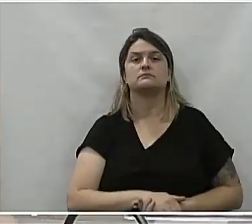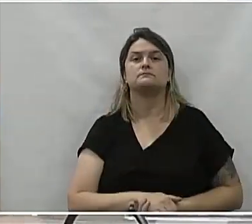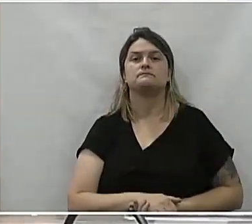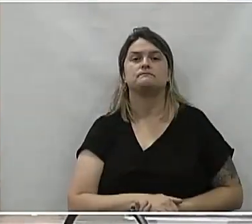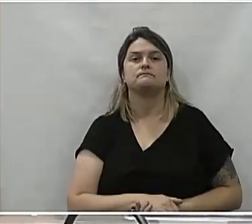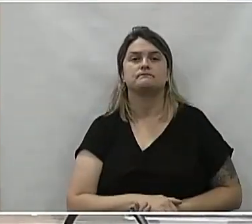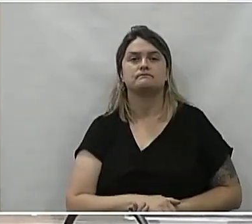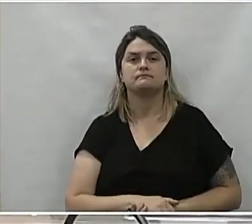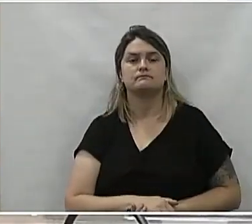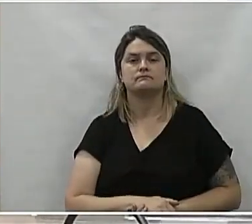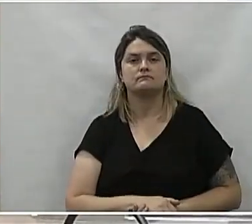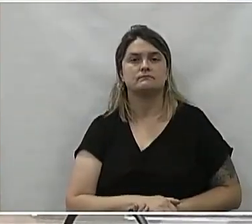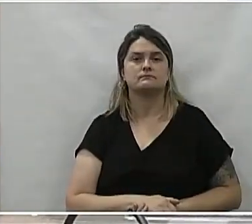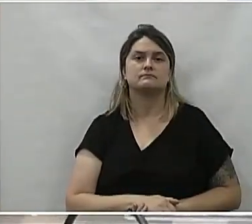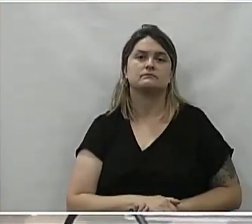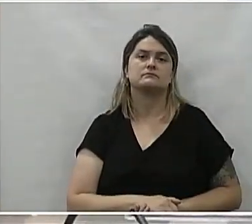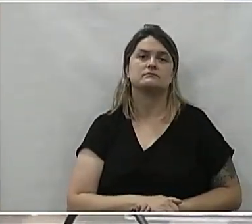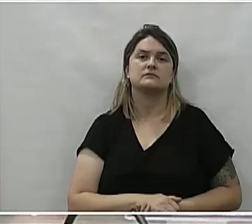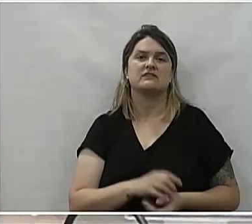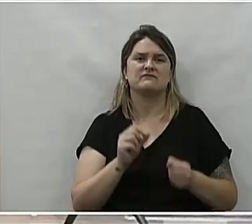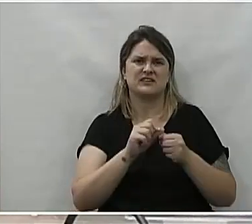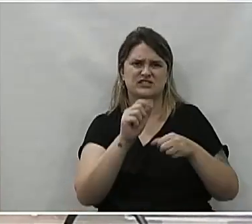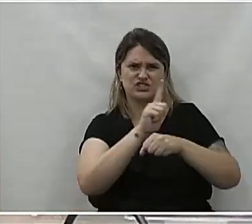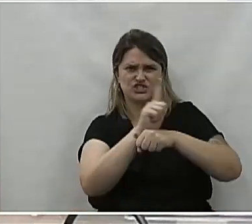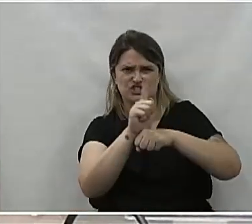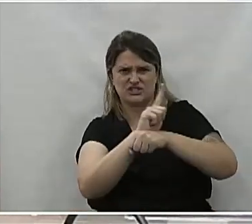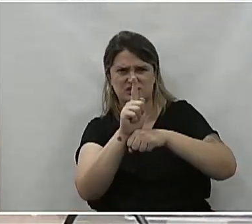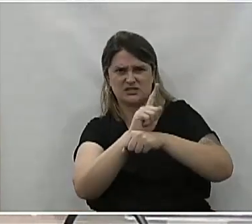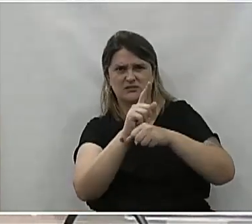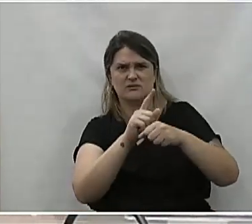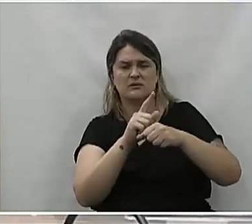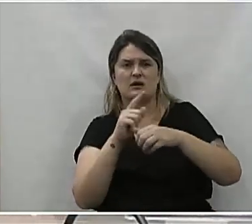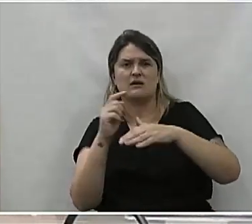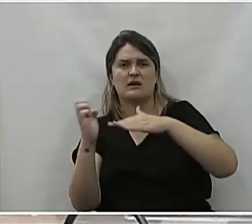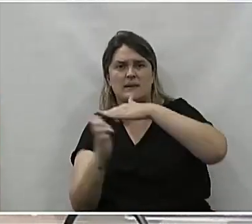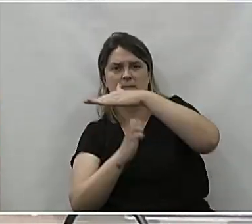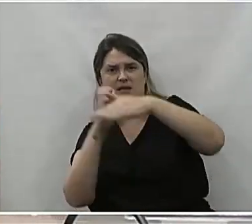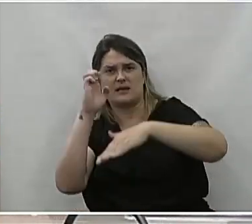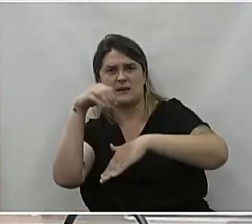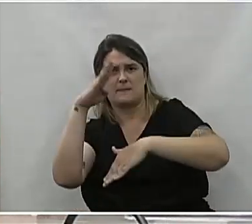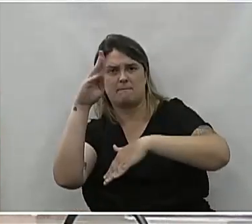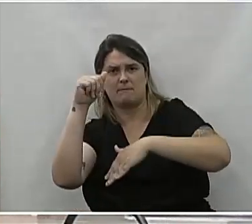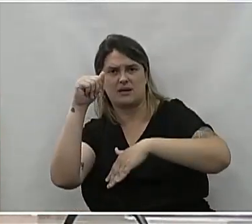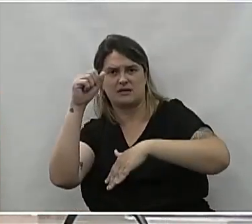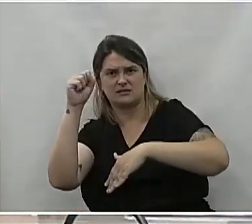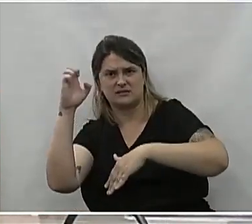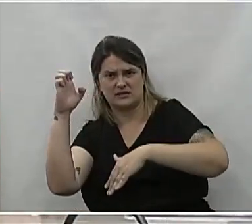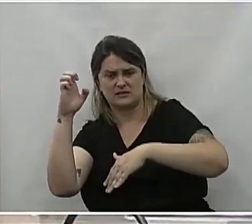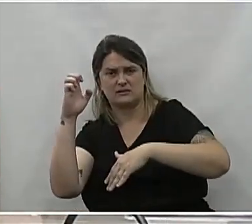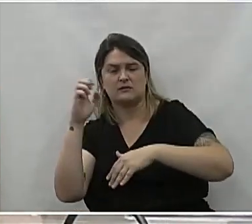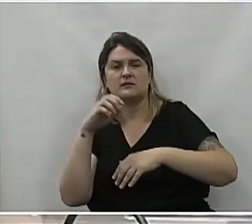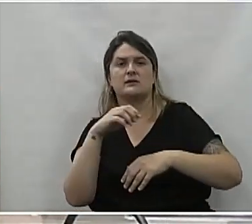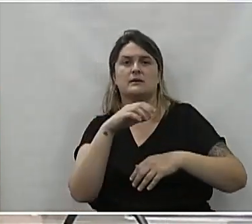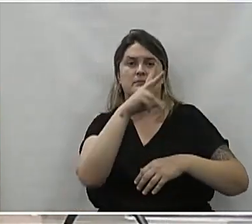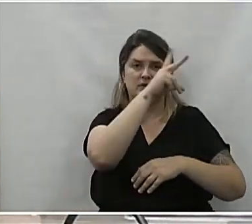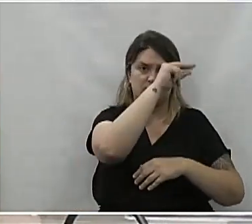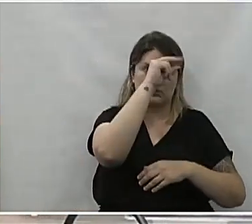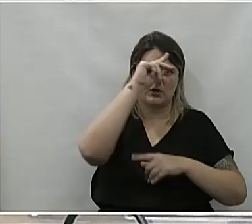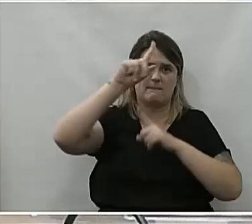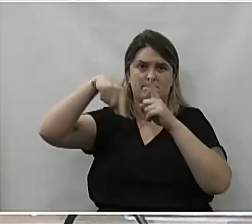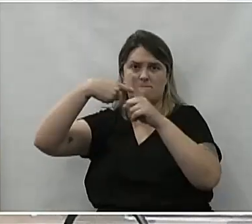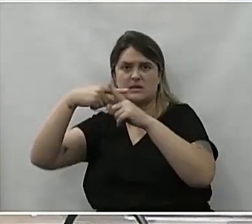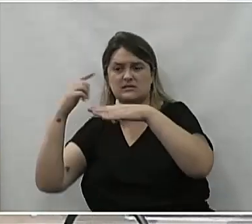A gente fala Da questão Gestão compartilhada Com a Embase Prefeitura E a empresa Terceirizada